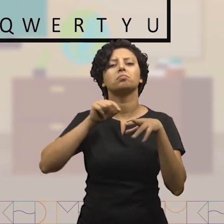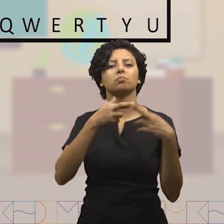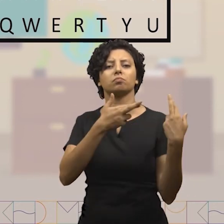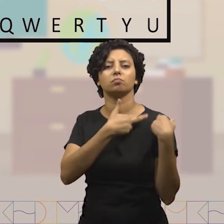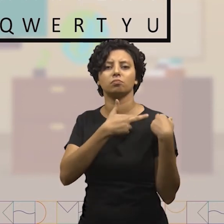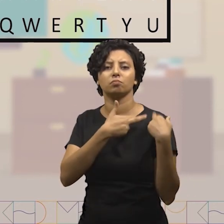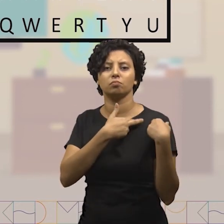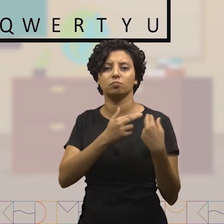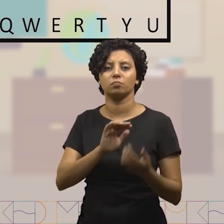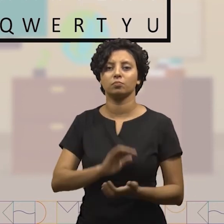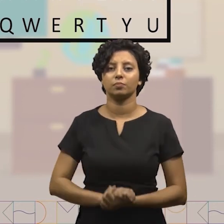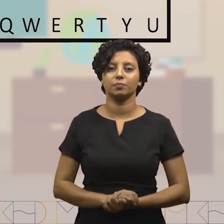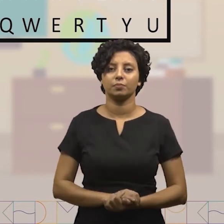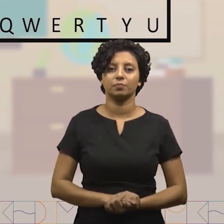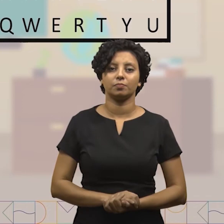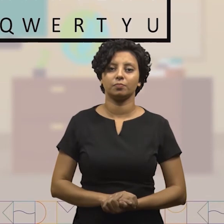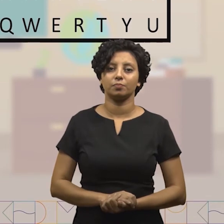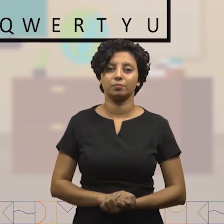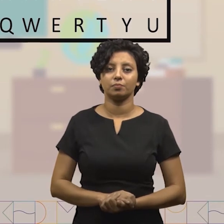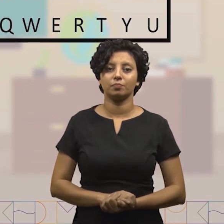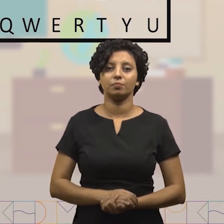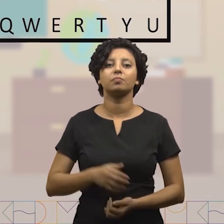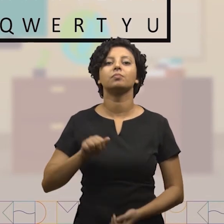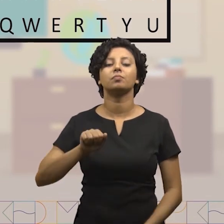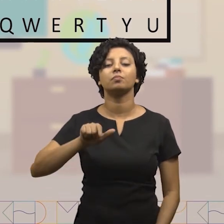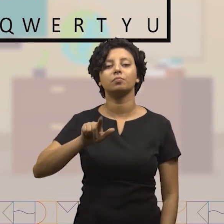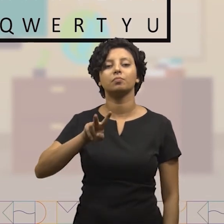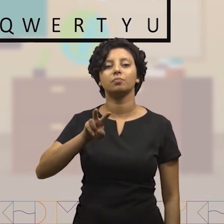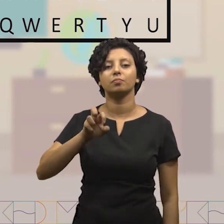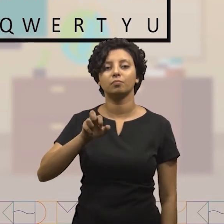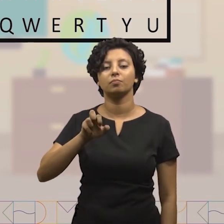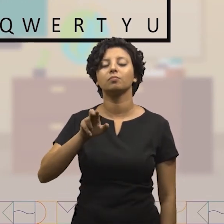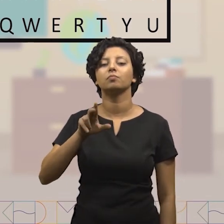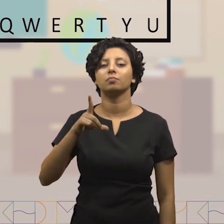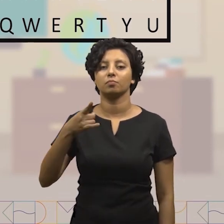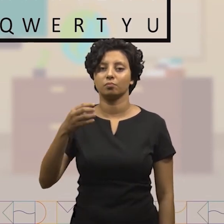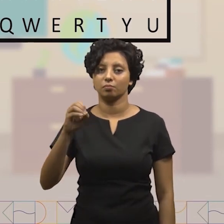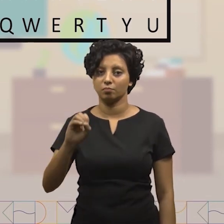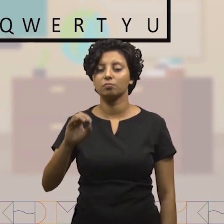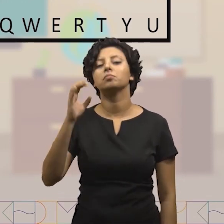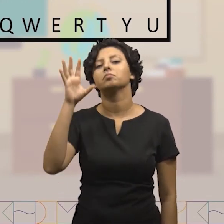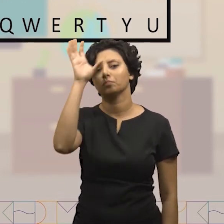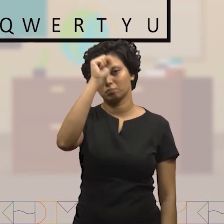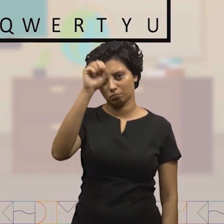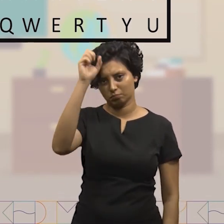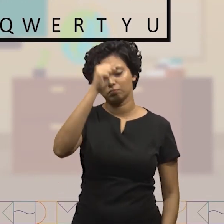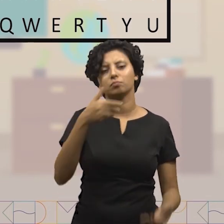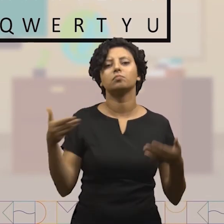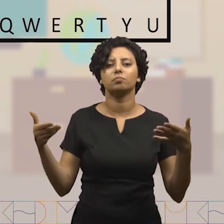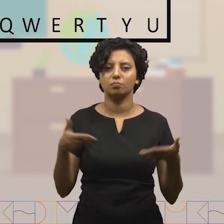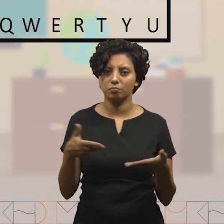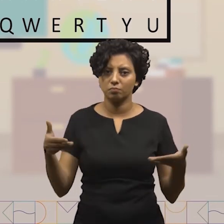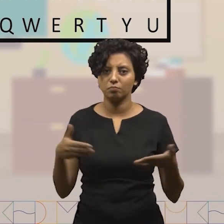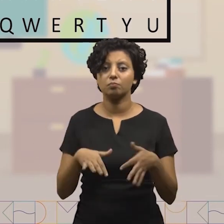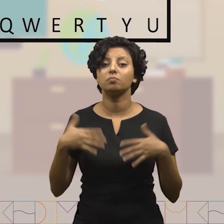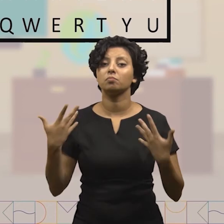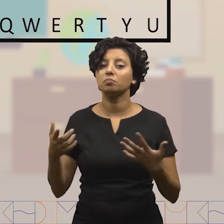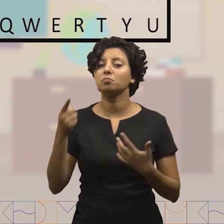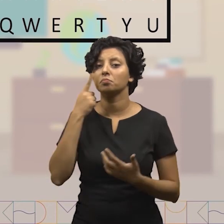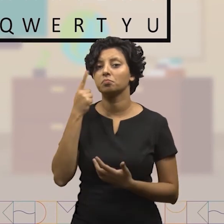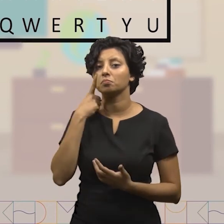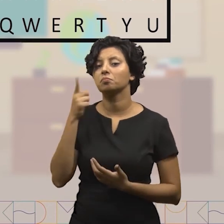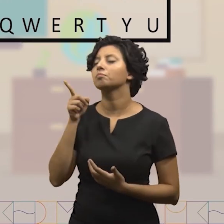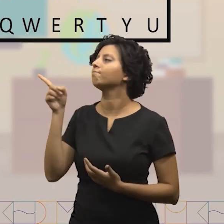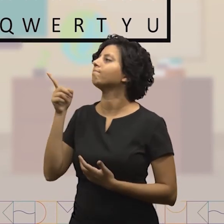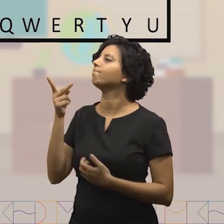nos pulmões? Os alvéolos, né? Aprendemos sobre isso hoje. Então, você vai olhar aí